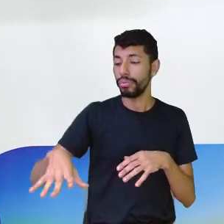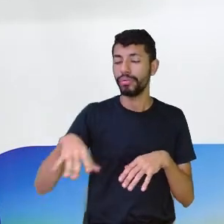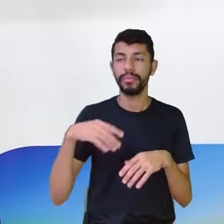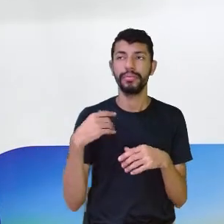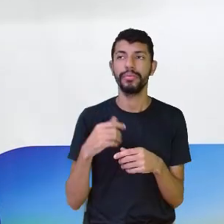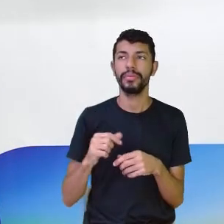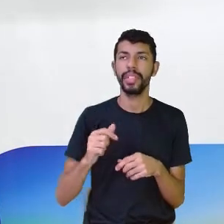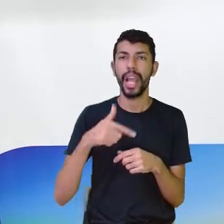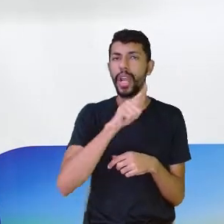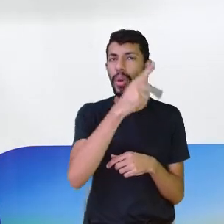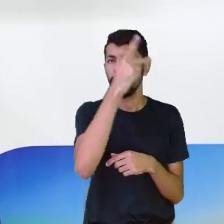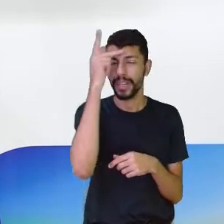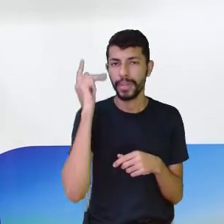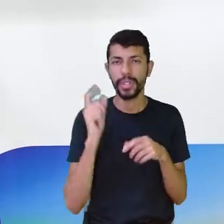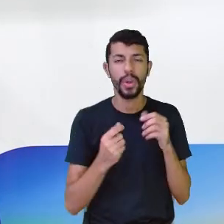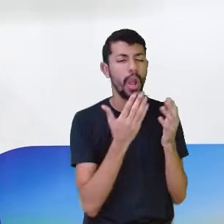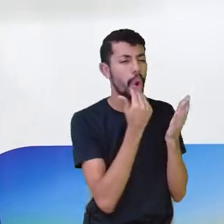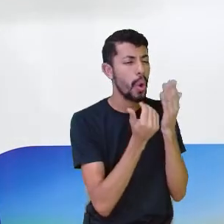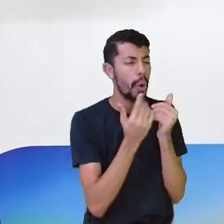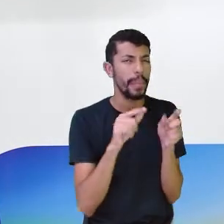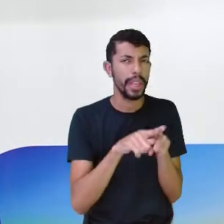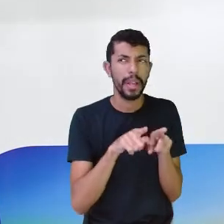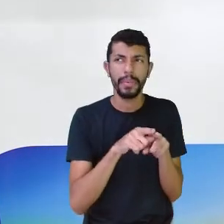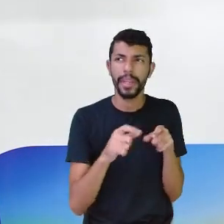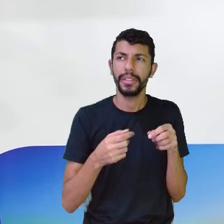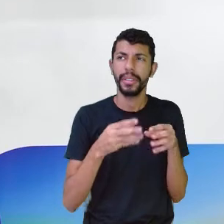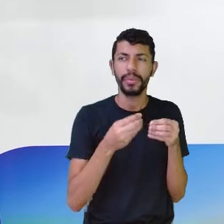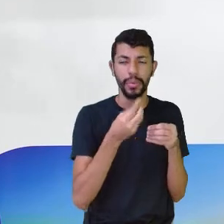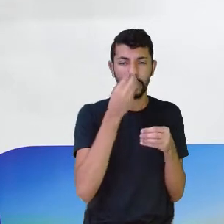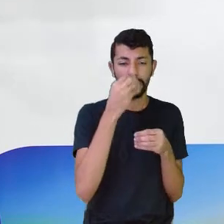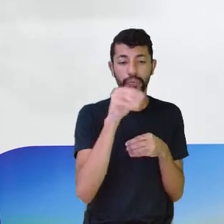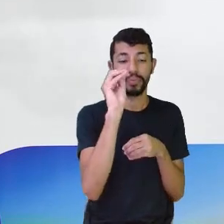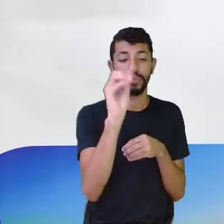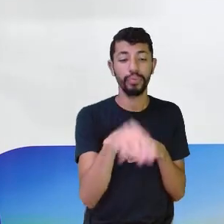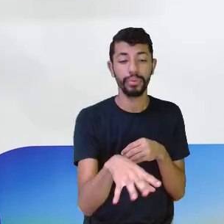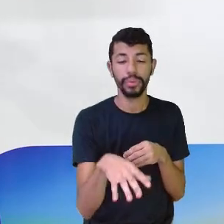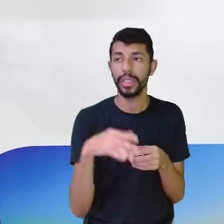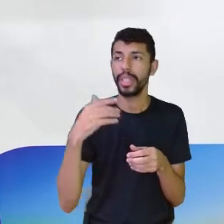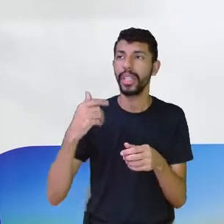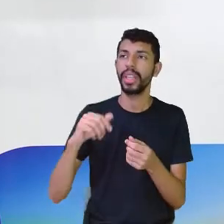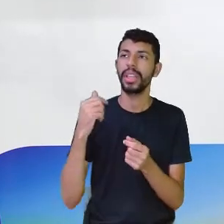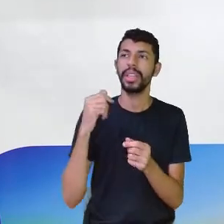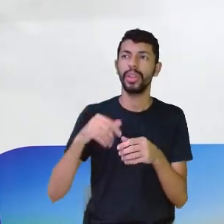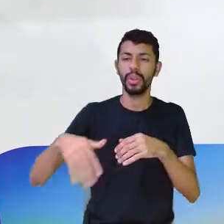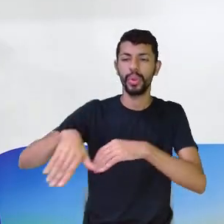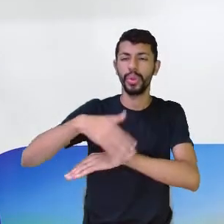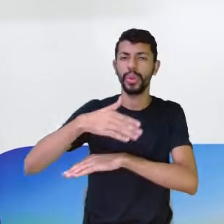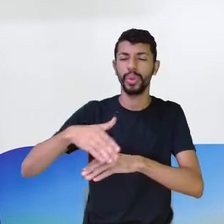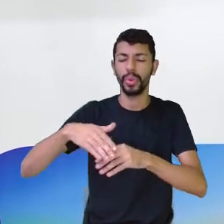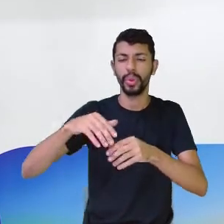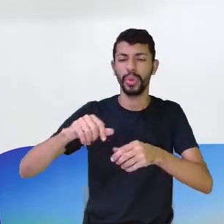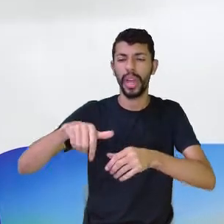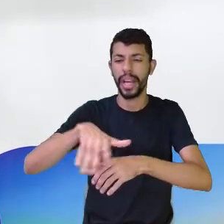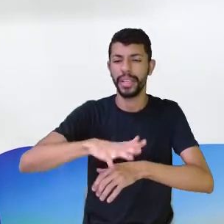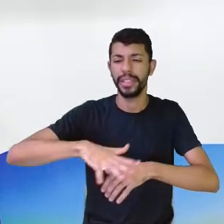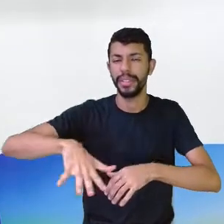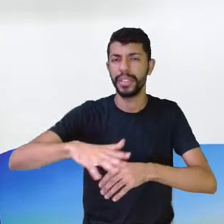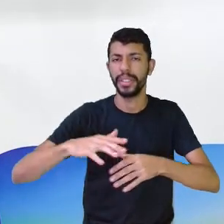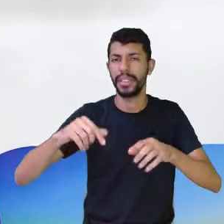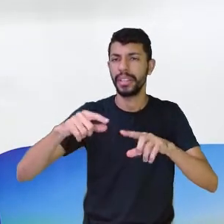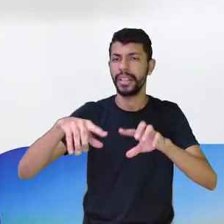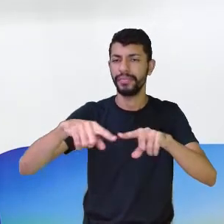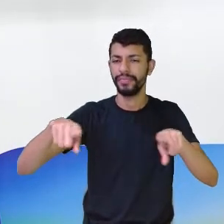vem outra pessoa, come alguma outra coisa, come um prato de comida tal, e pega ali o prato de comida e joga no meio da sala. Aí vem